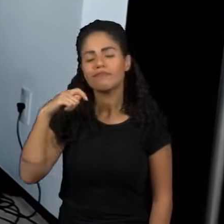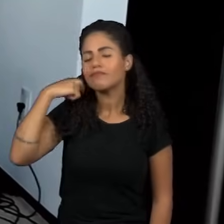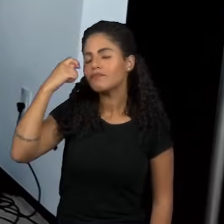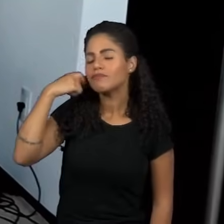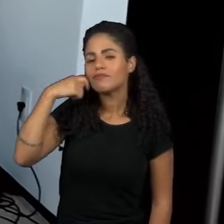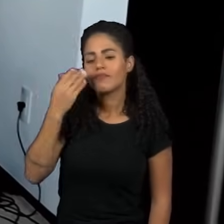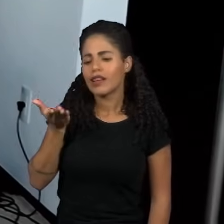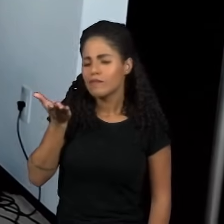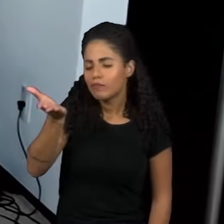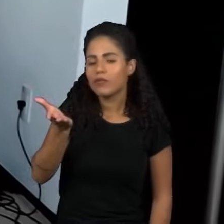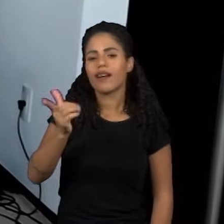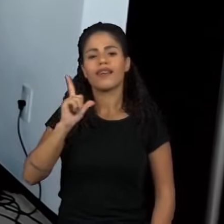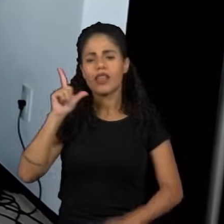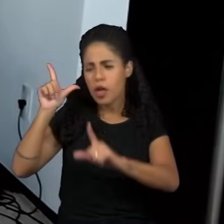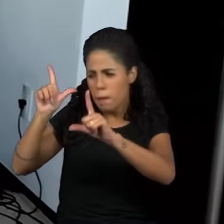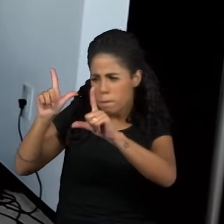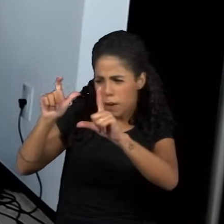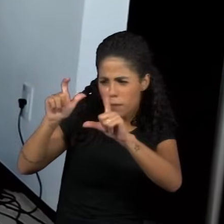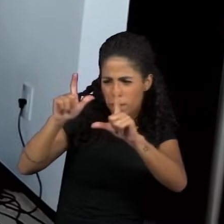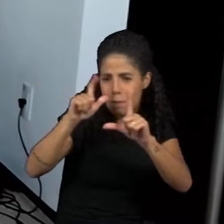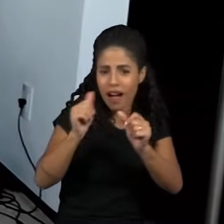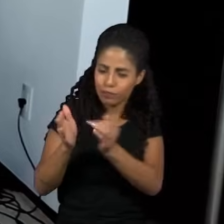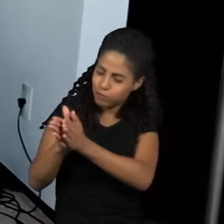dos registros que se tem dela,